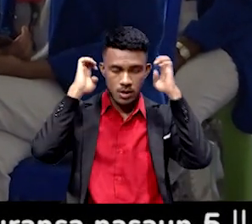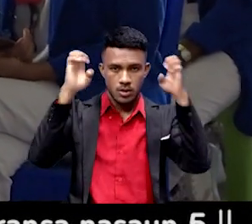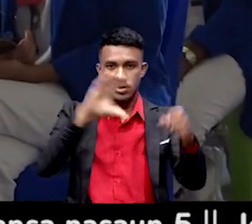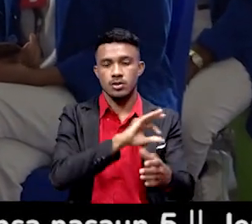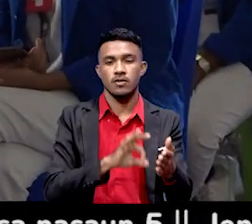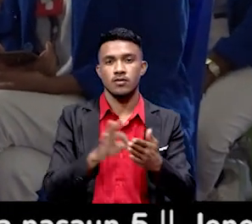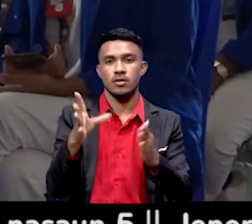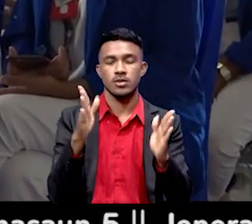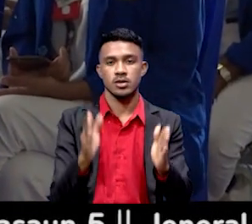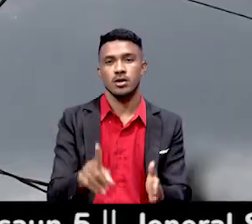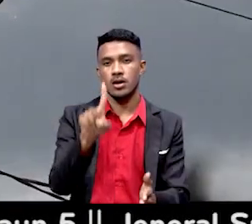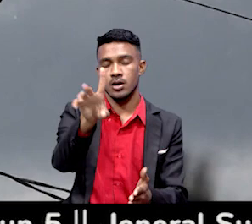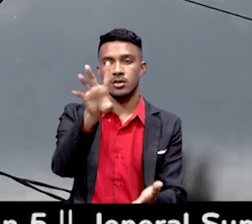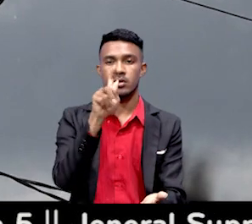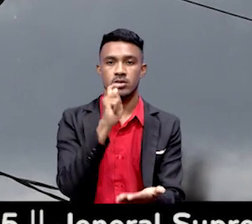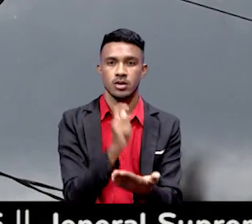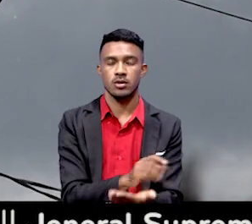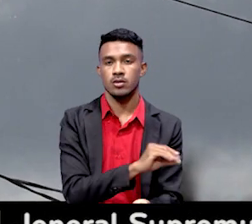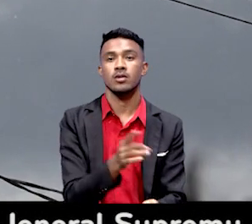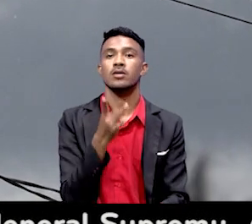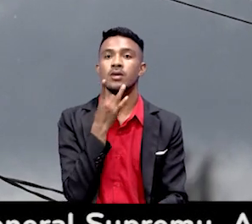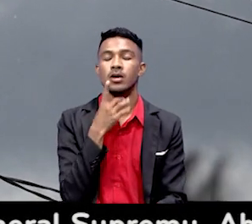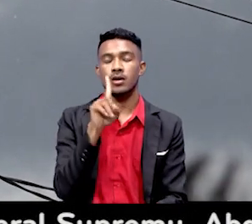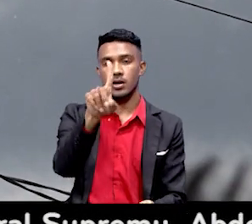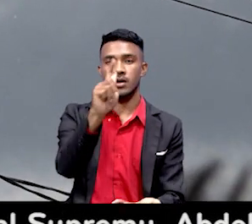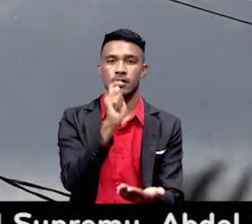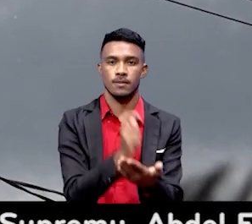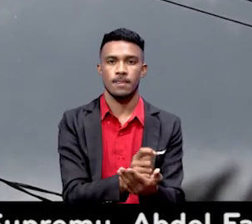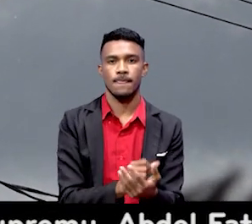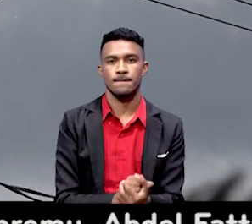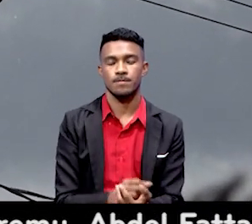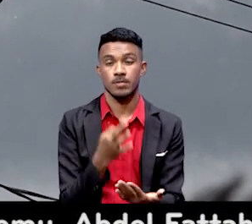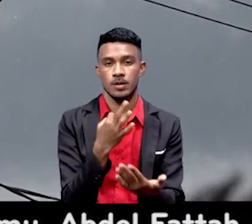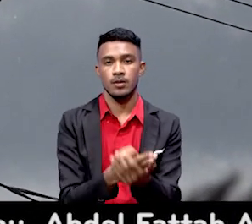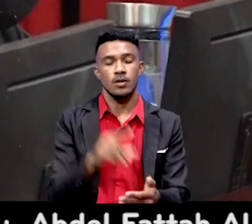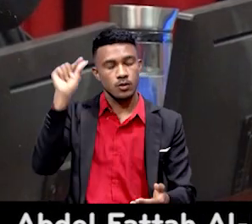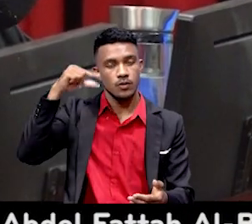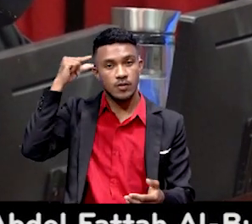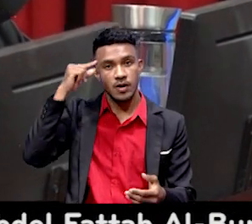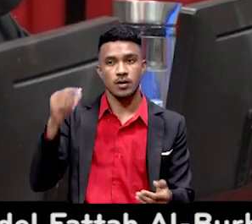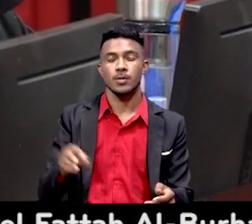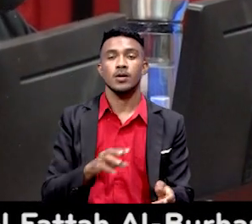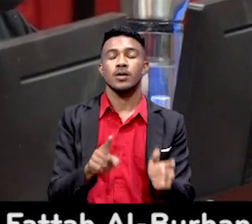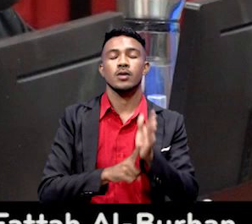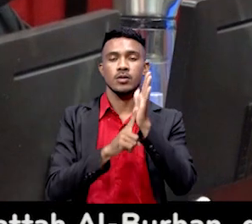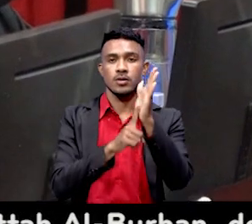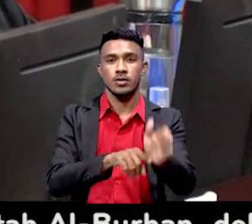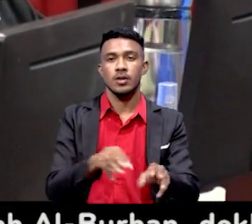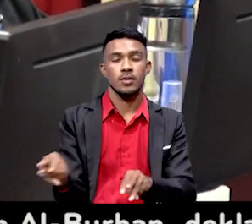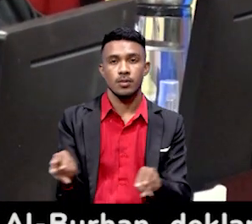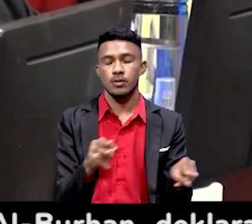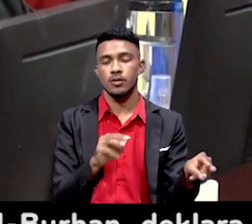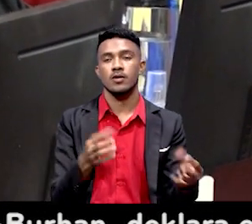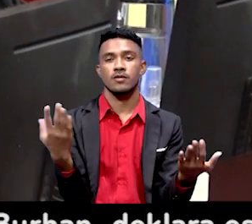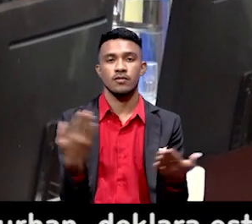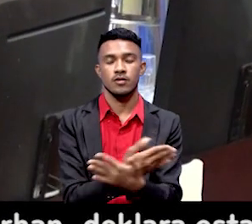atus idaresin, no eletricidade tocon idaresin. Além de ne governo mos introduz medida fon sanulu e